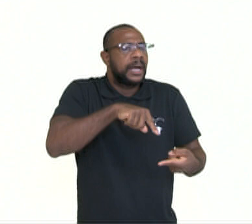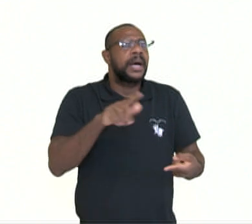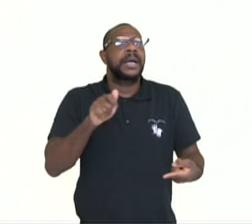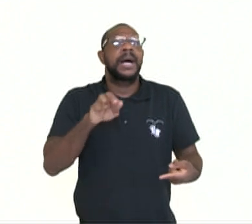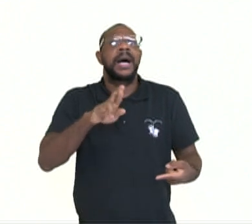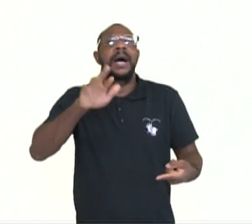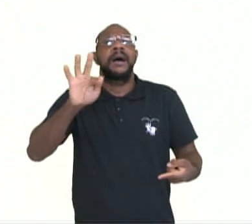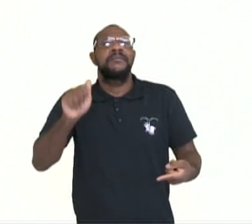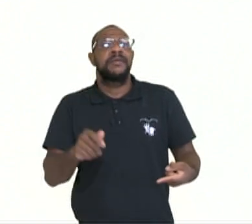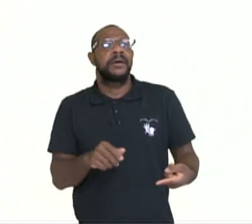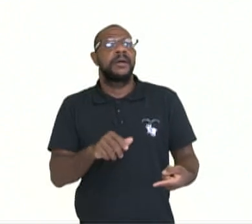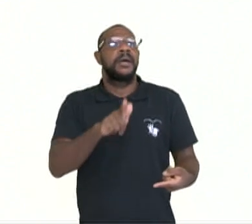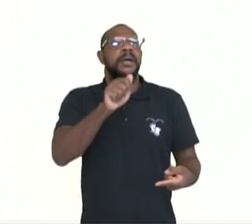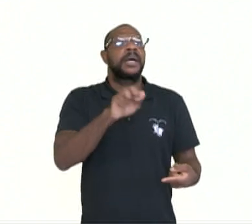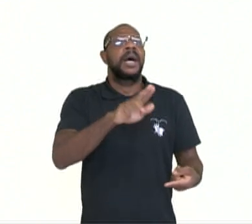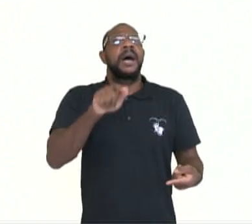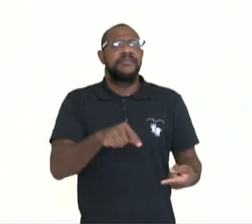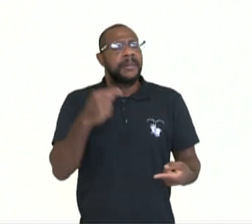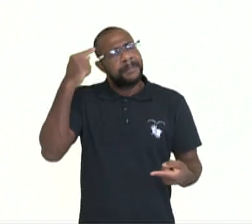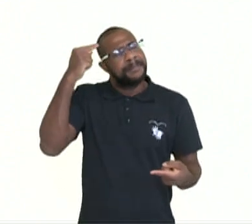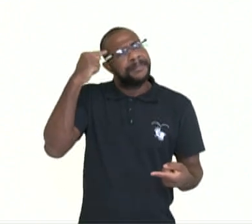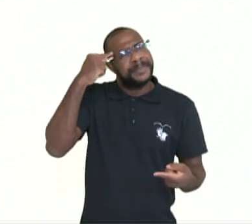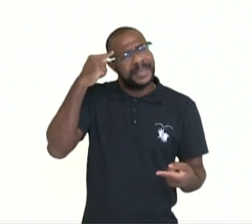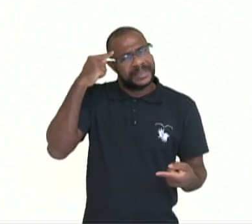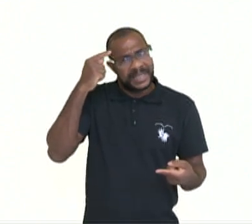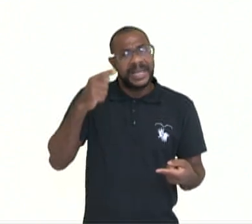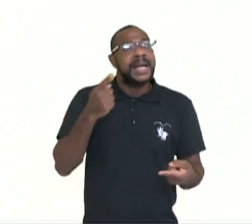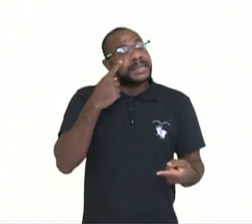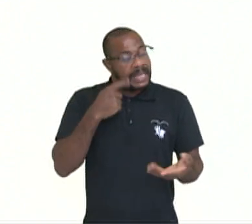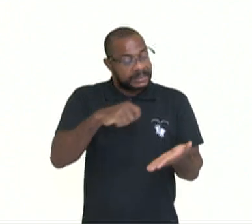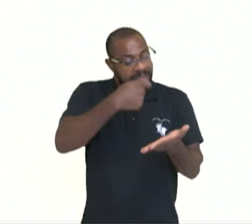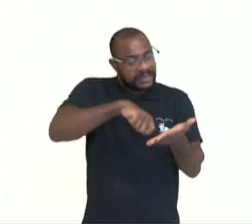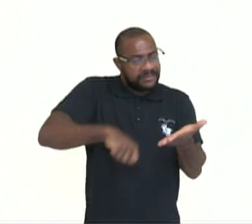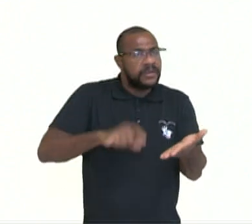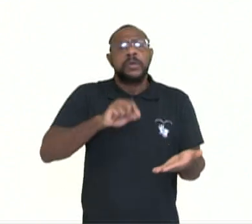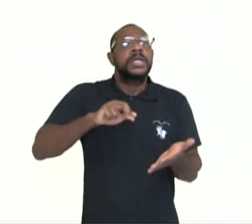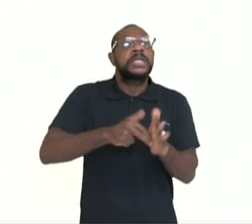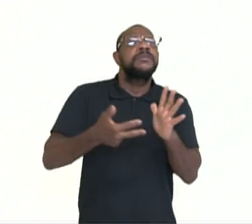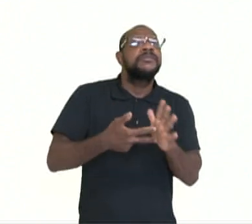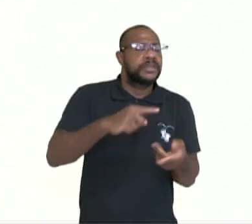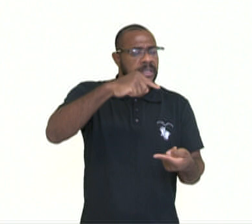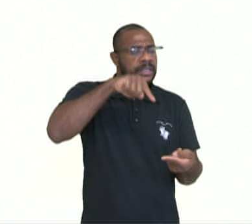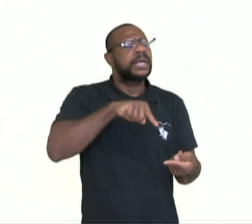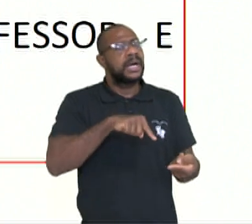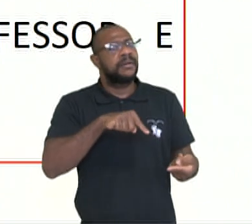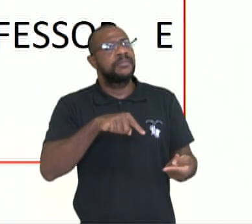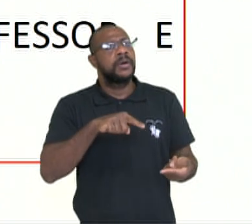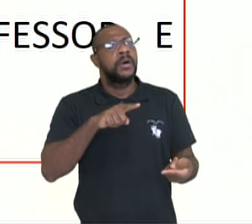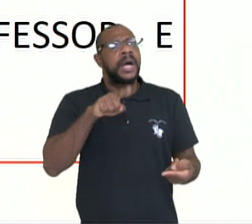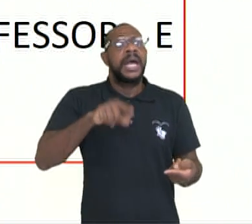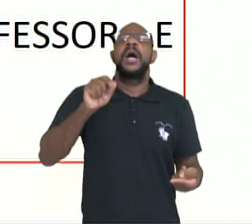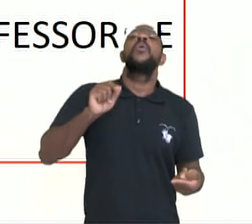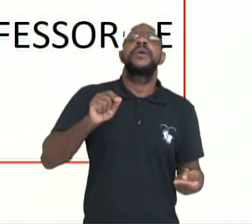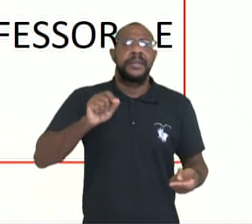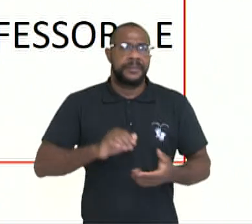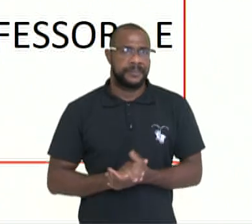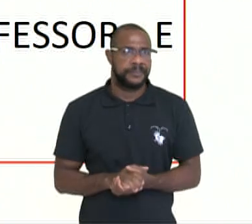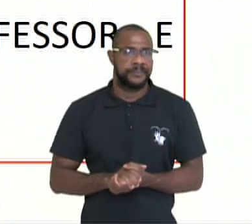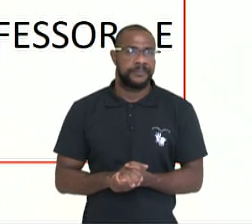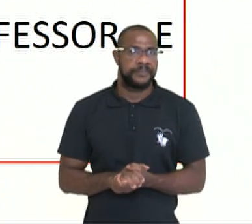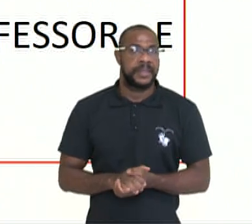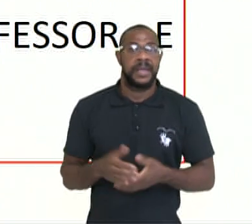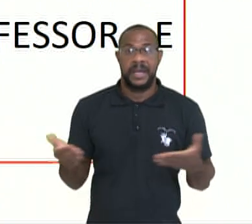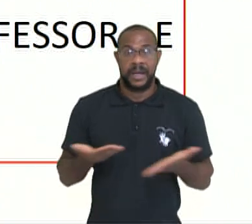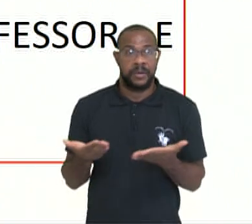Né? Então, pense um pouquinho e tente descrever o que essa garrafa representa, o que ela é. Ok?